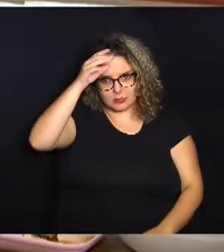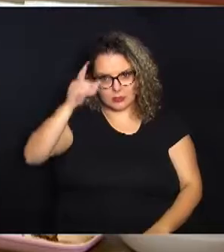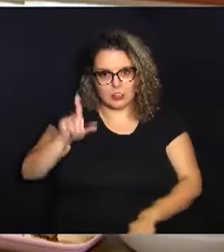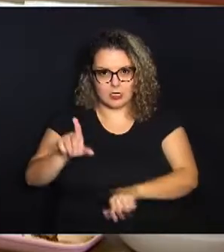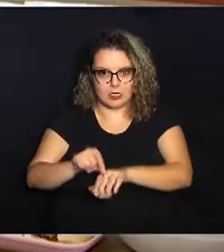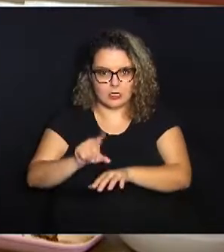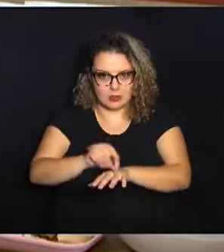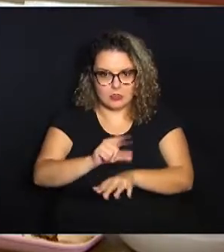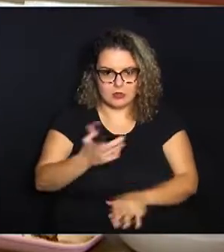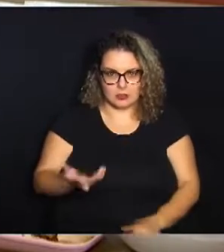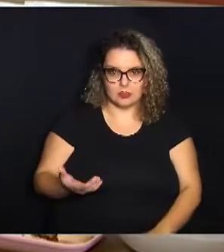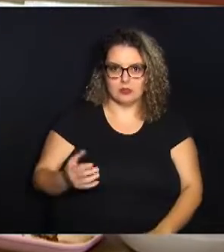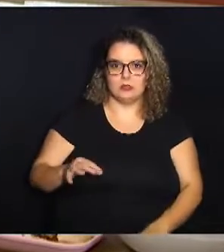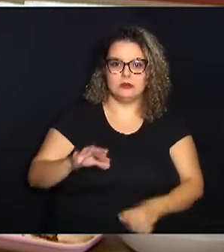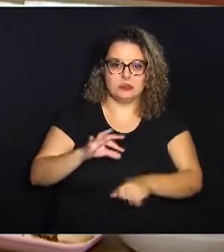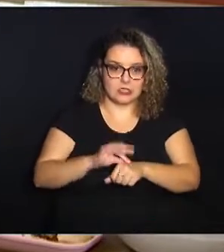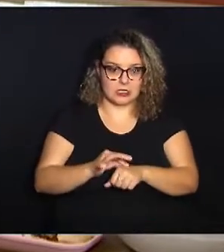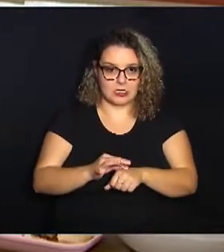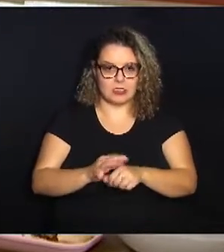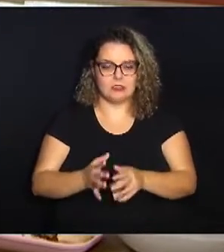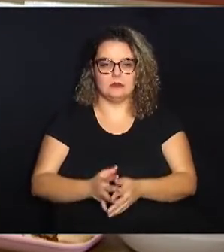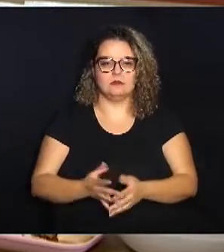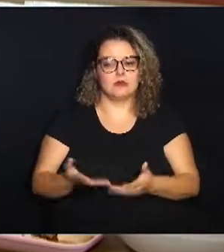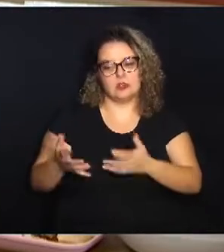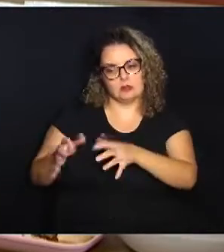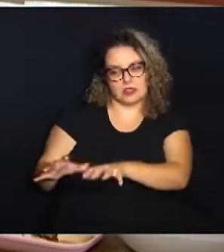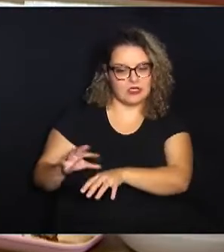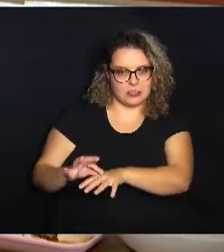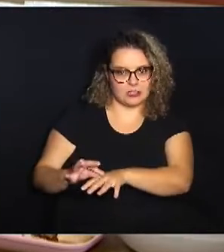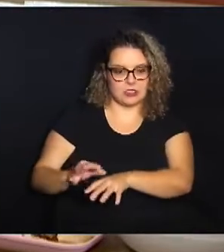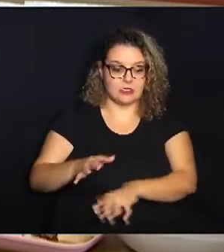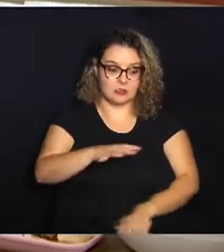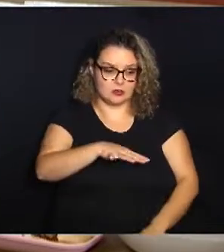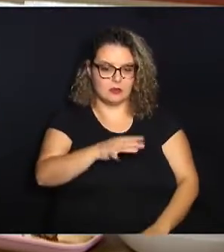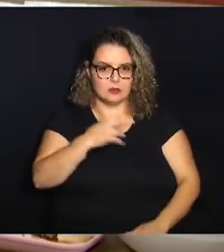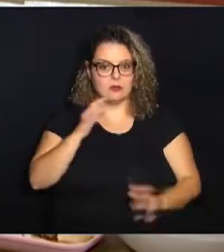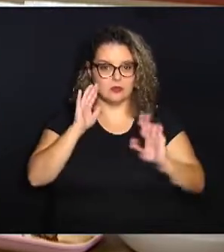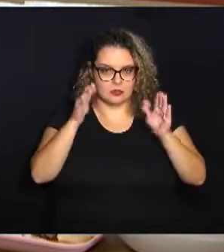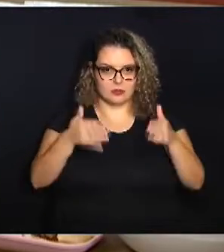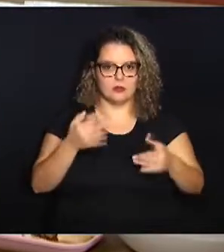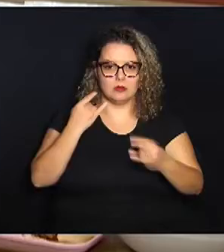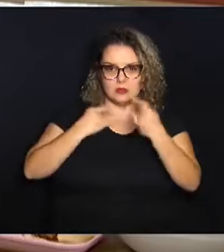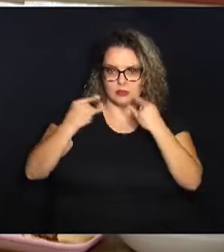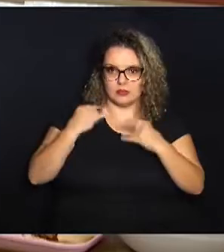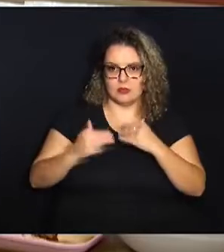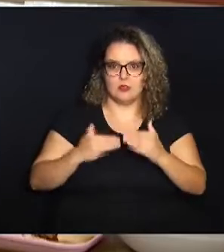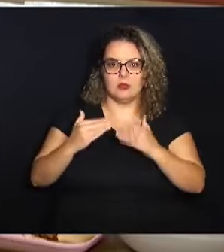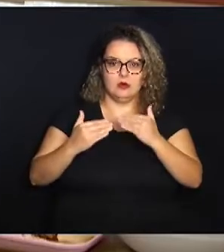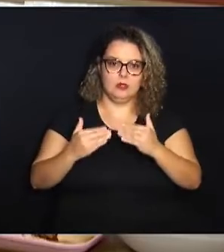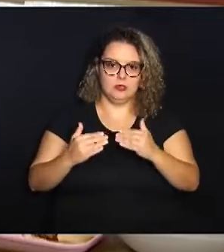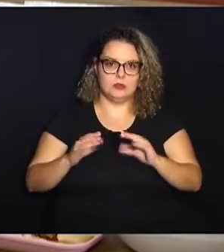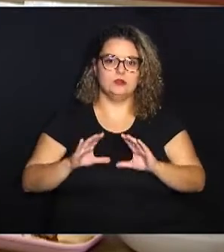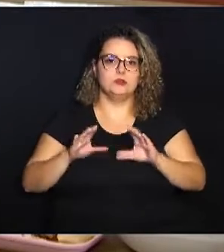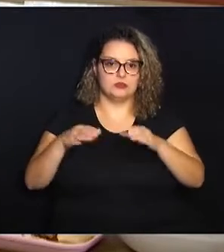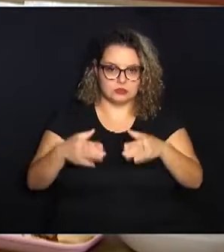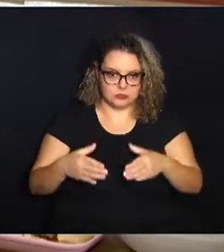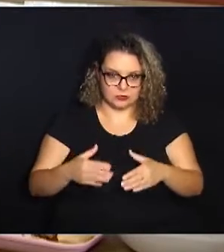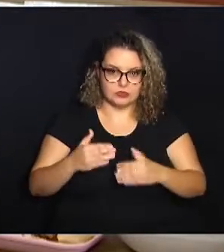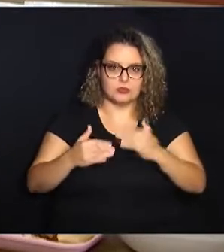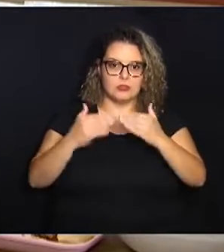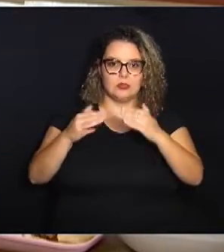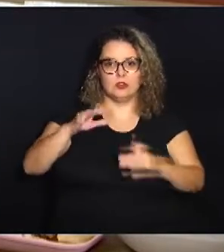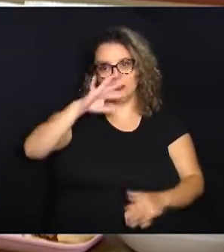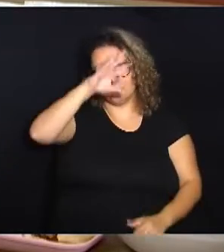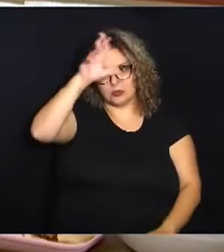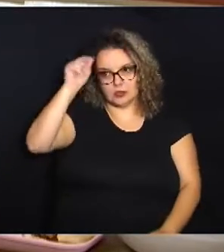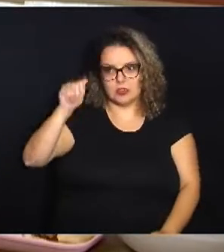alternativa à carne, esse é o nosso foco. Dada a nossa necessidade e interesse de desenvolvimento de comunidades, a Amazonas